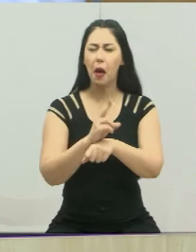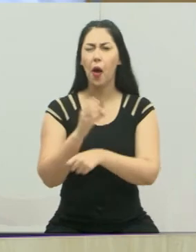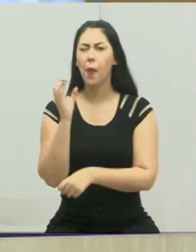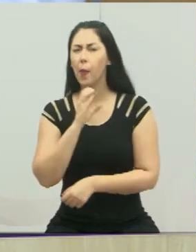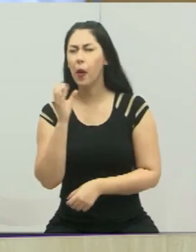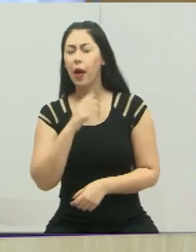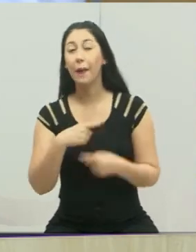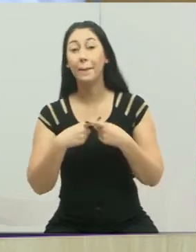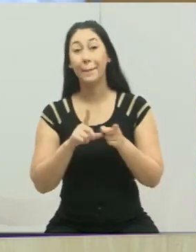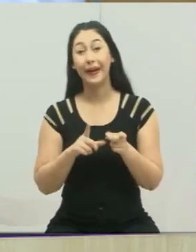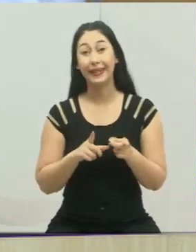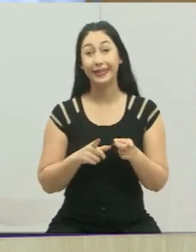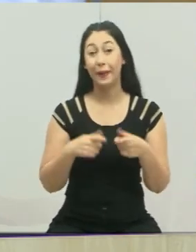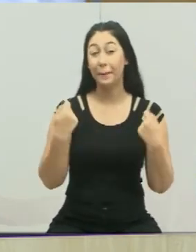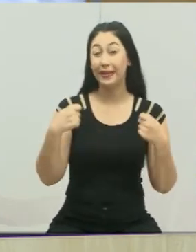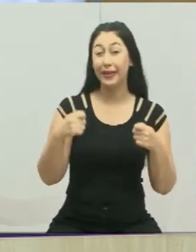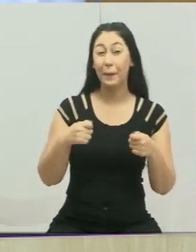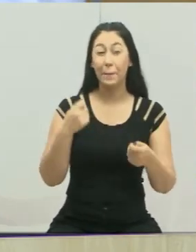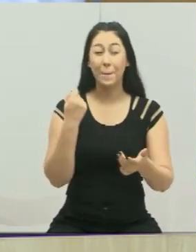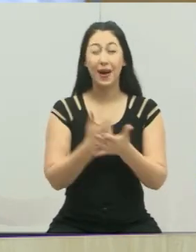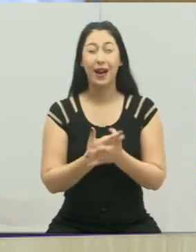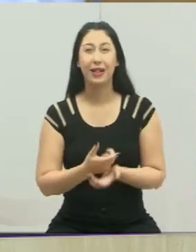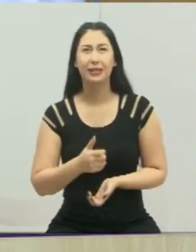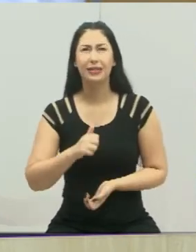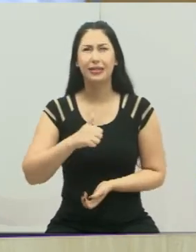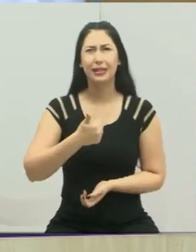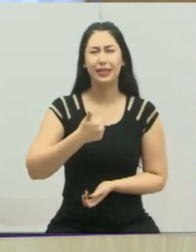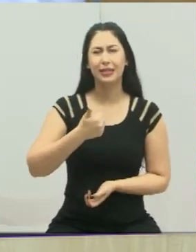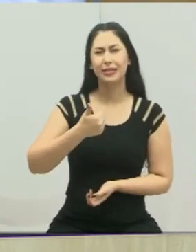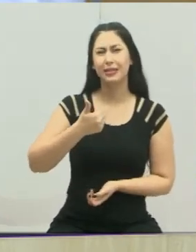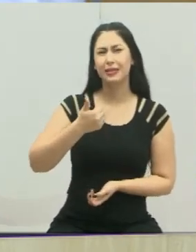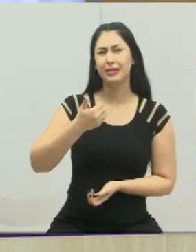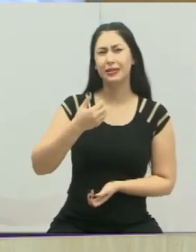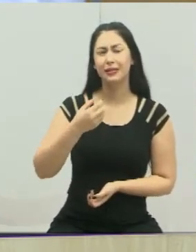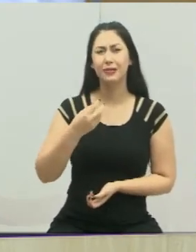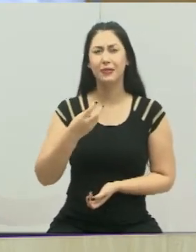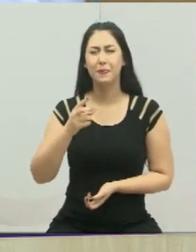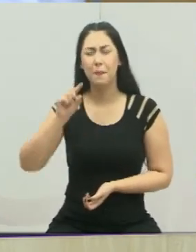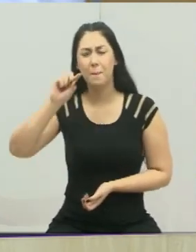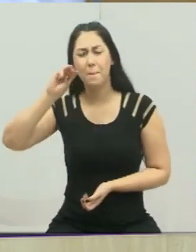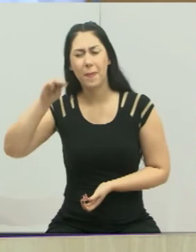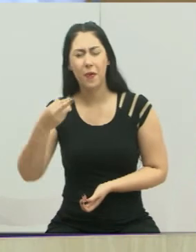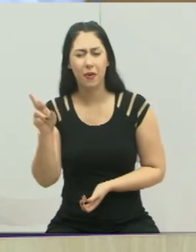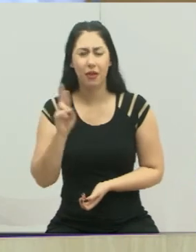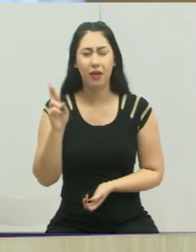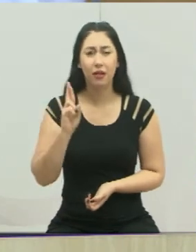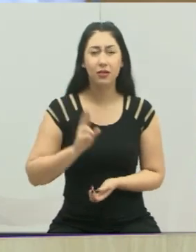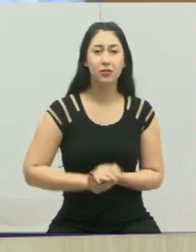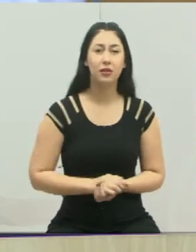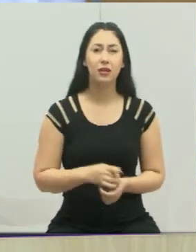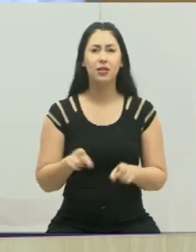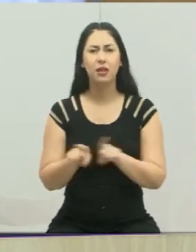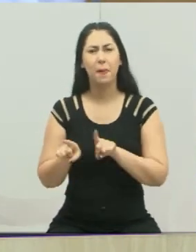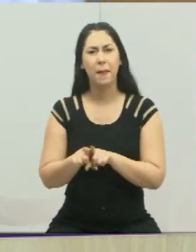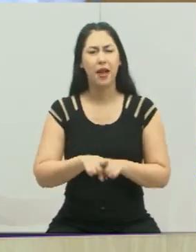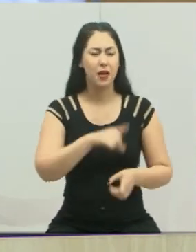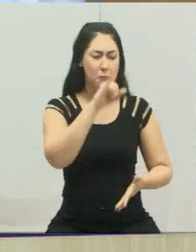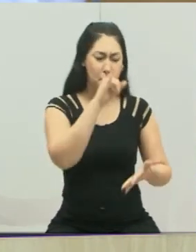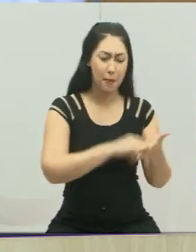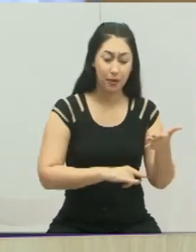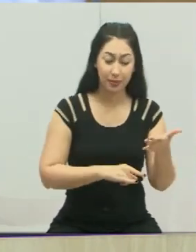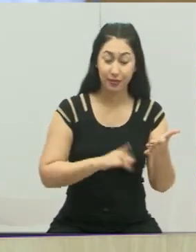aos cofres públicos cerca de 5,8 milhões, considerando ainda ter chegado ao nosso conhecimento que referido contrato está com prazo